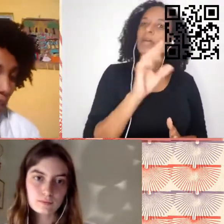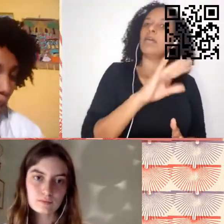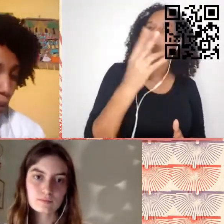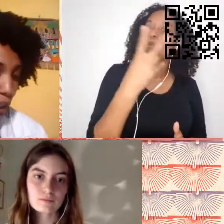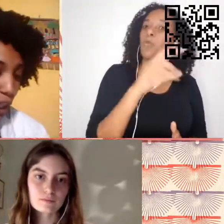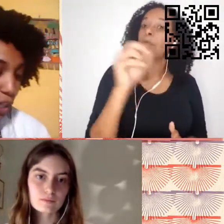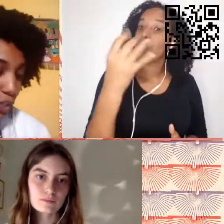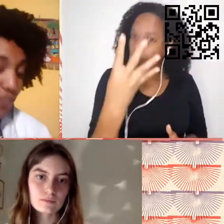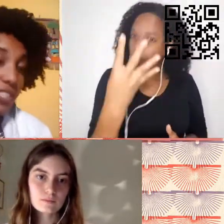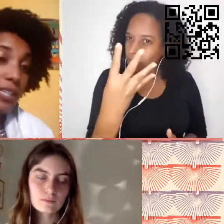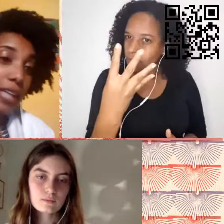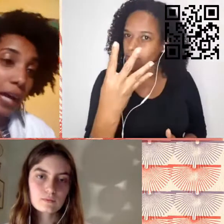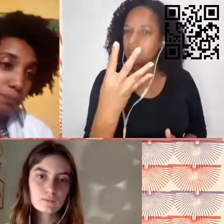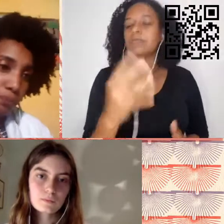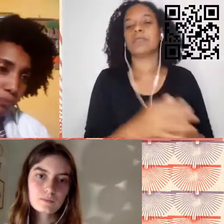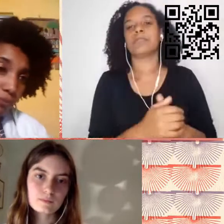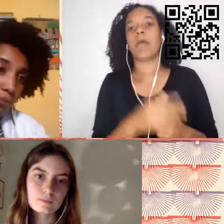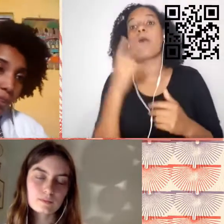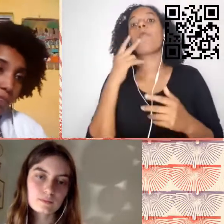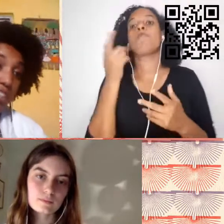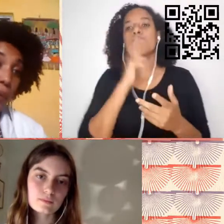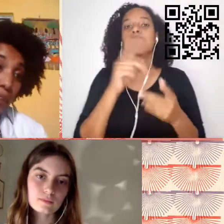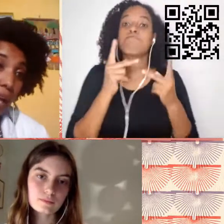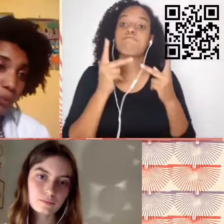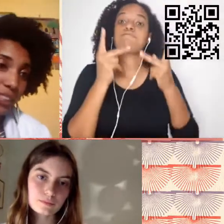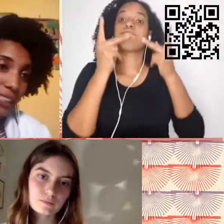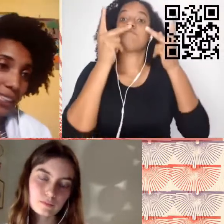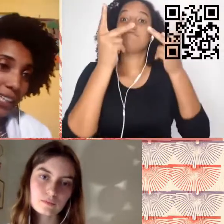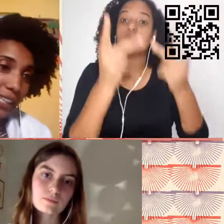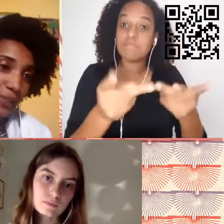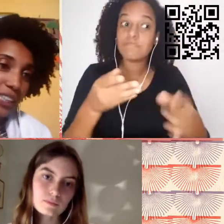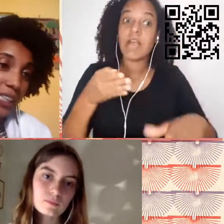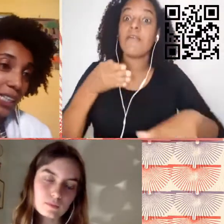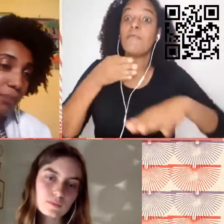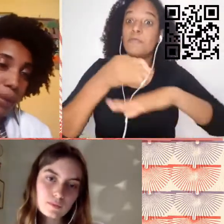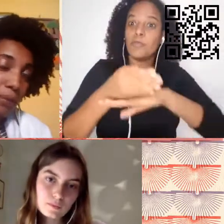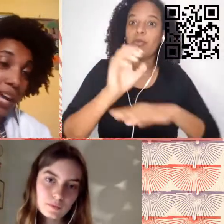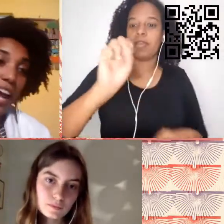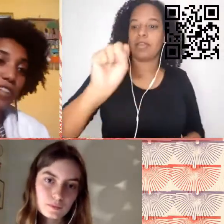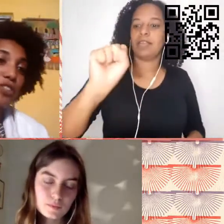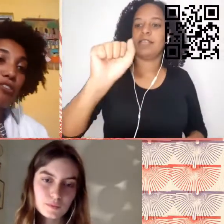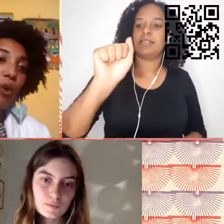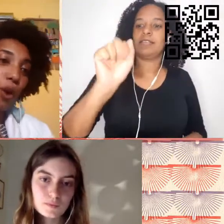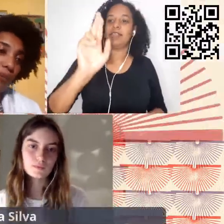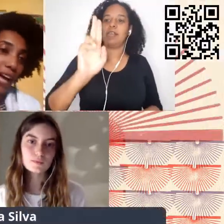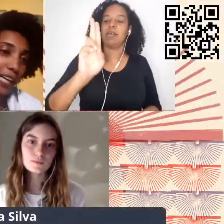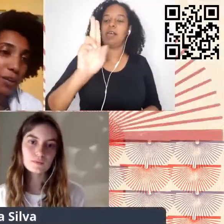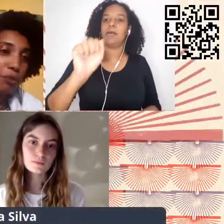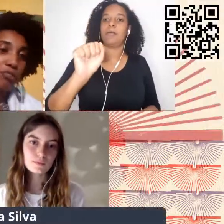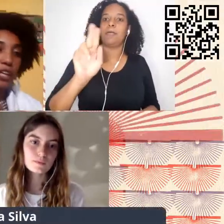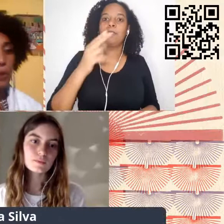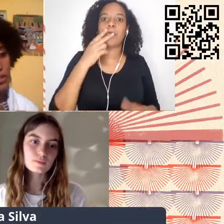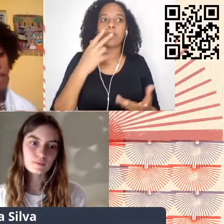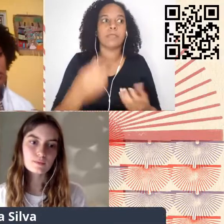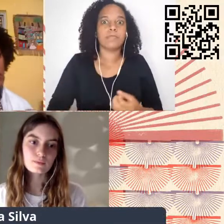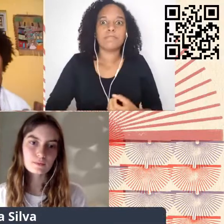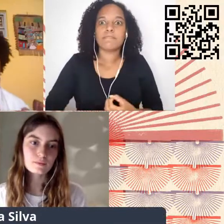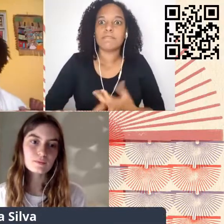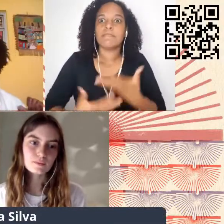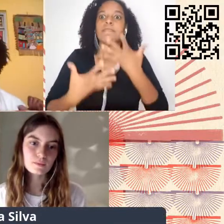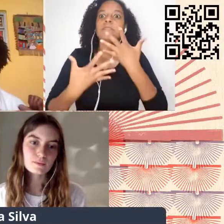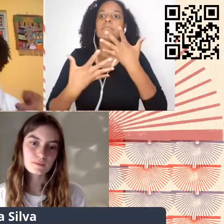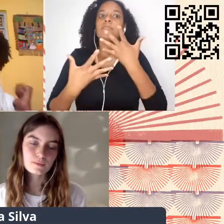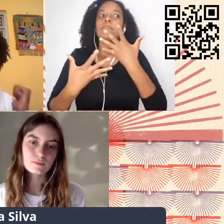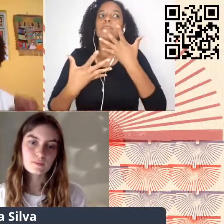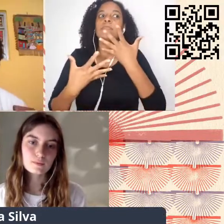tive a oportunidade de visitar, frequentar um desses saraus, e para mim reativou aquele conflito que eu tinha vivido